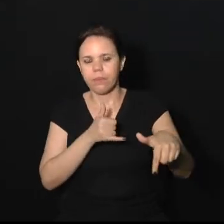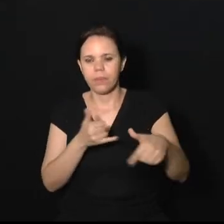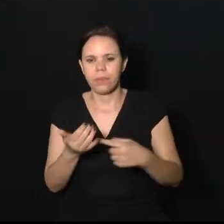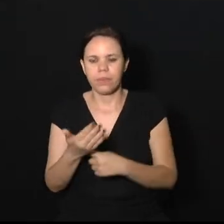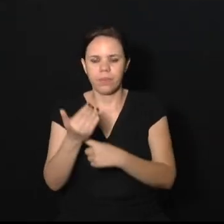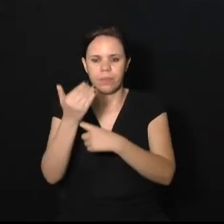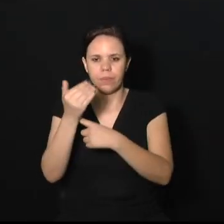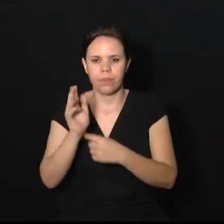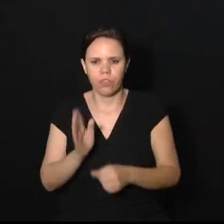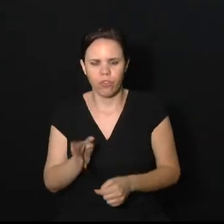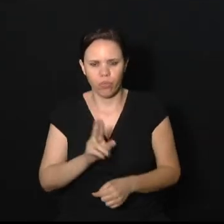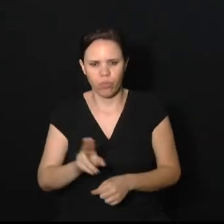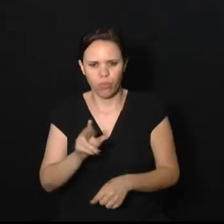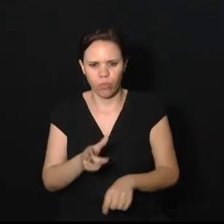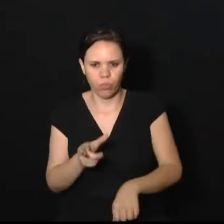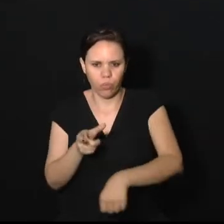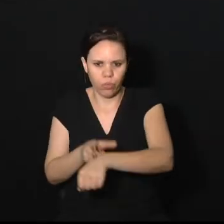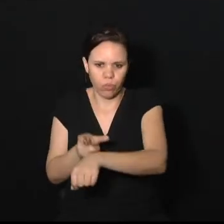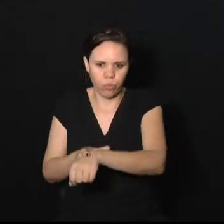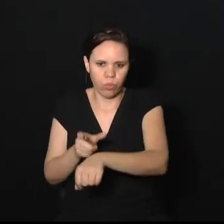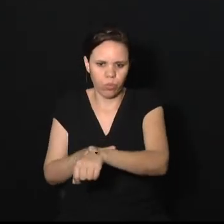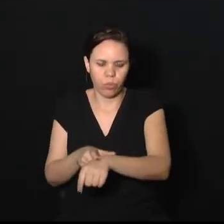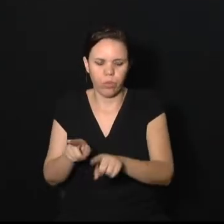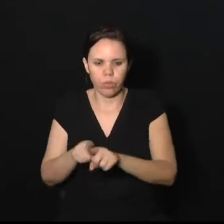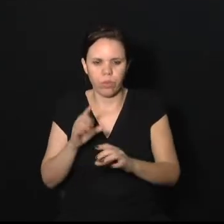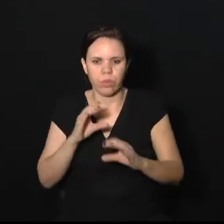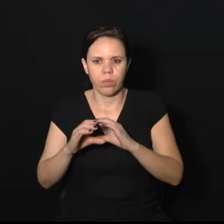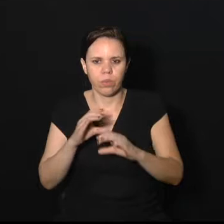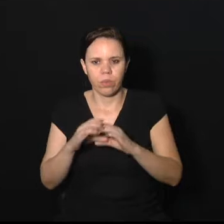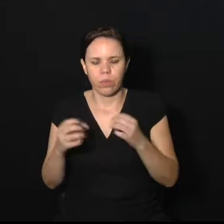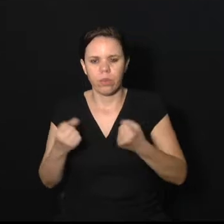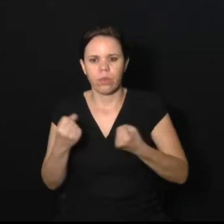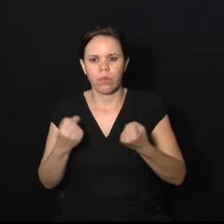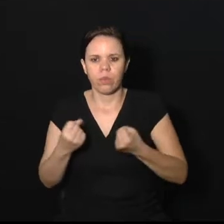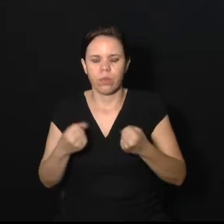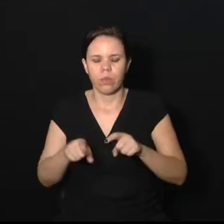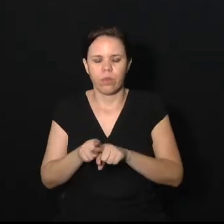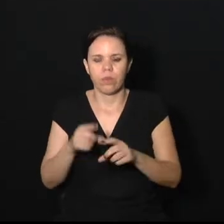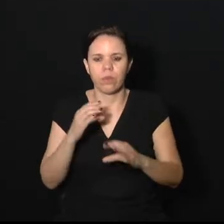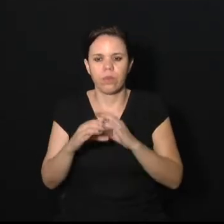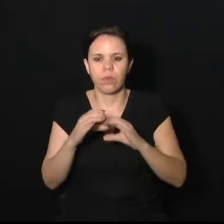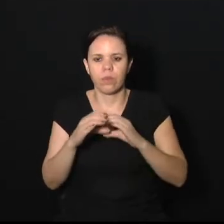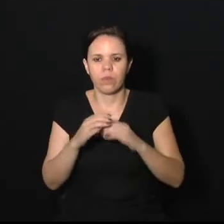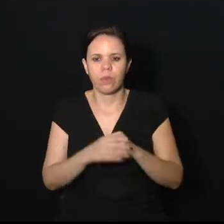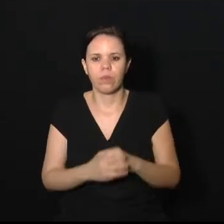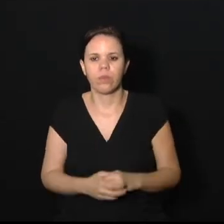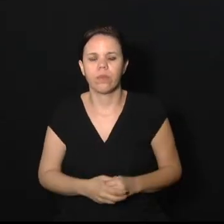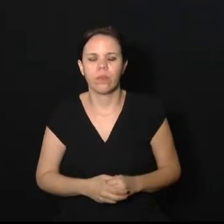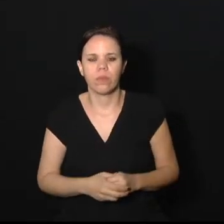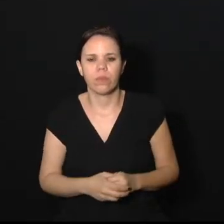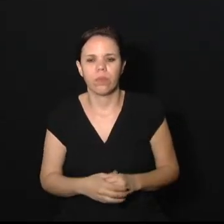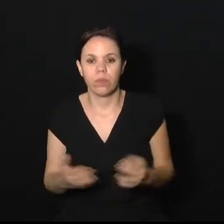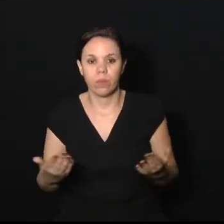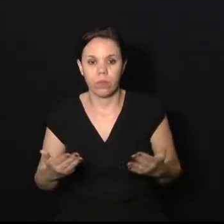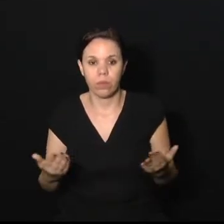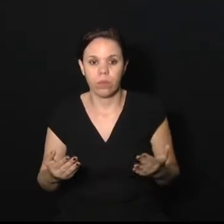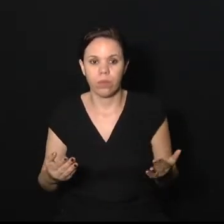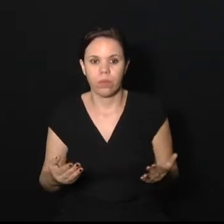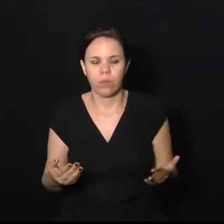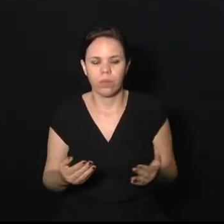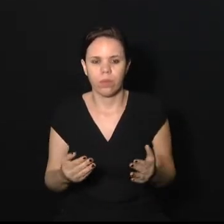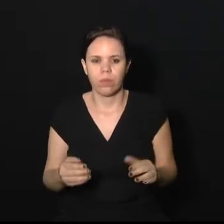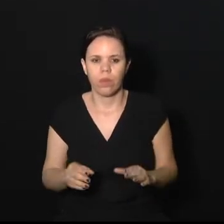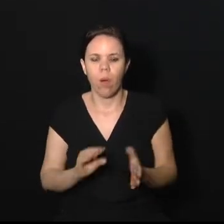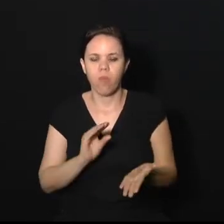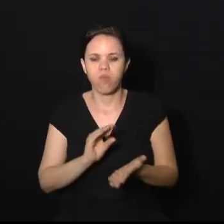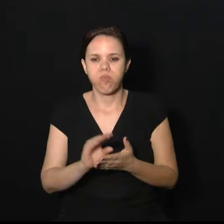com o celular, o relógio já se comunica, o carro já se comunica, e isso está emitindo e gerando dado. Então, hoje, um grande recurso que a